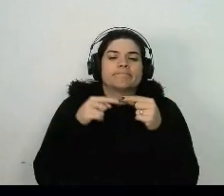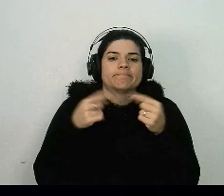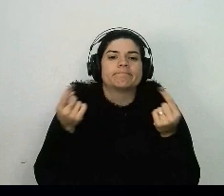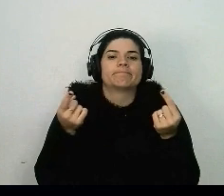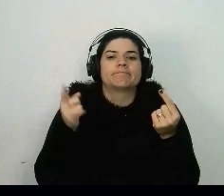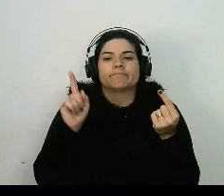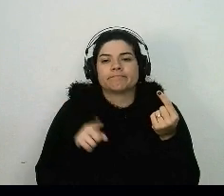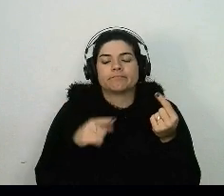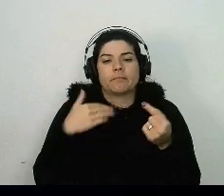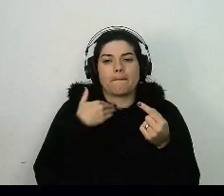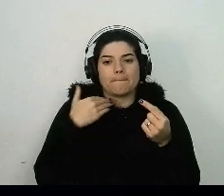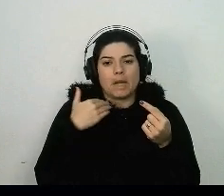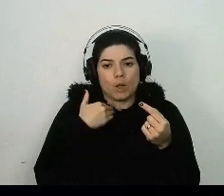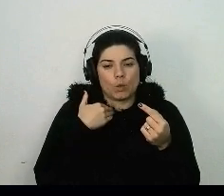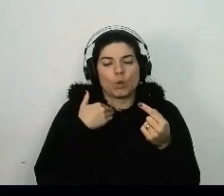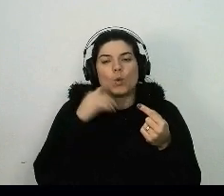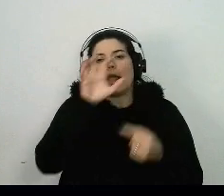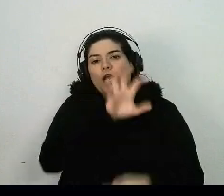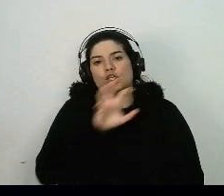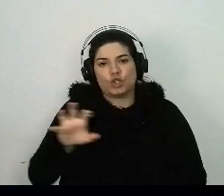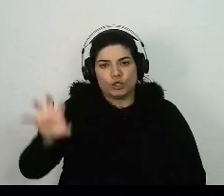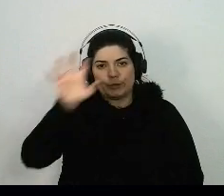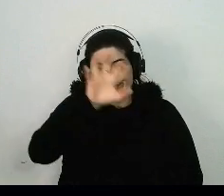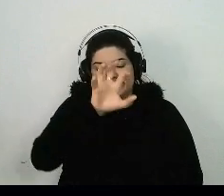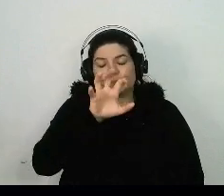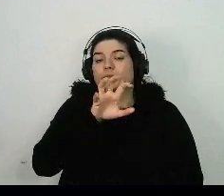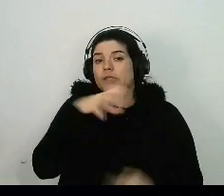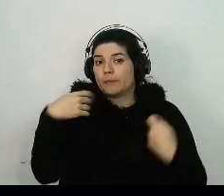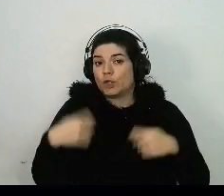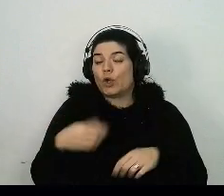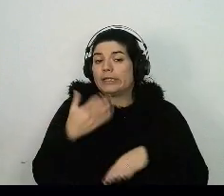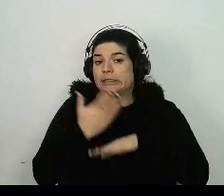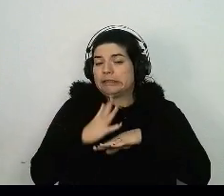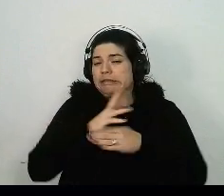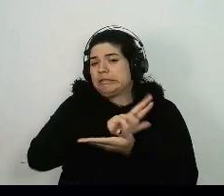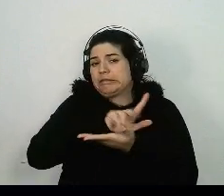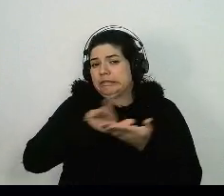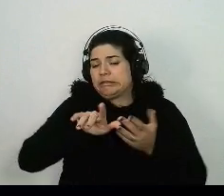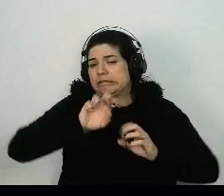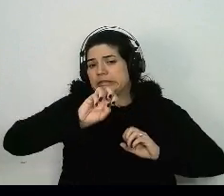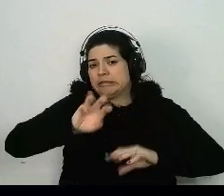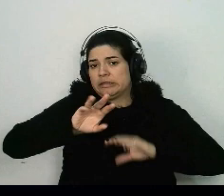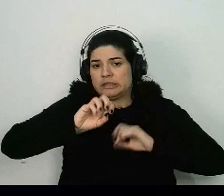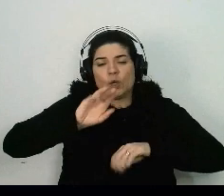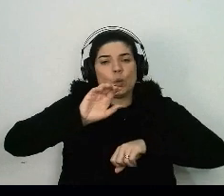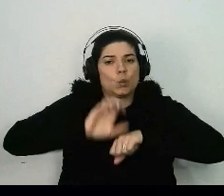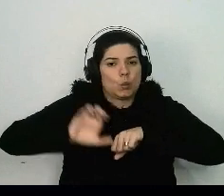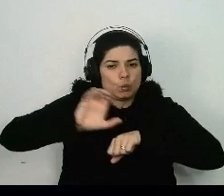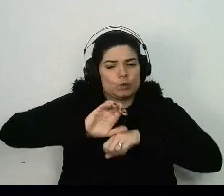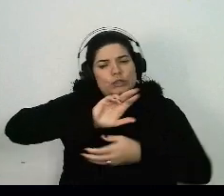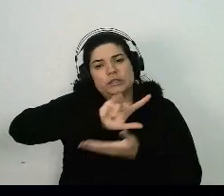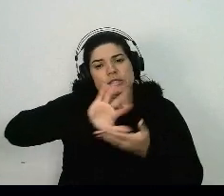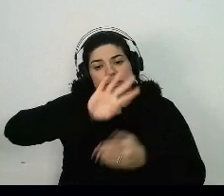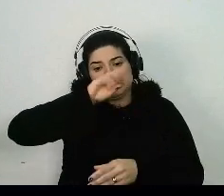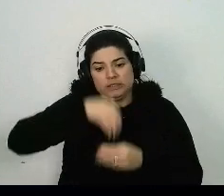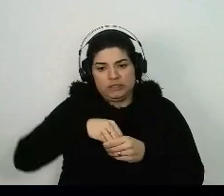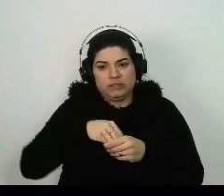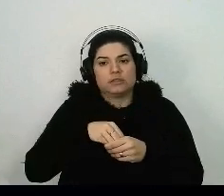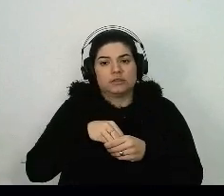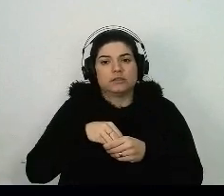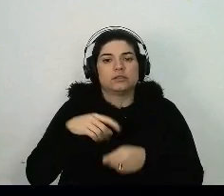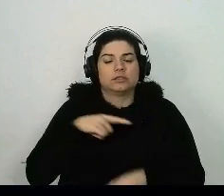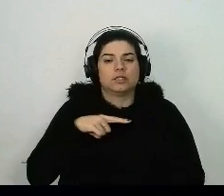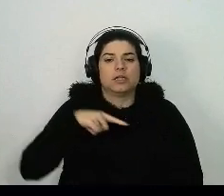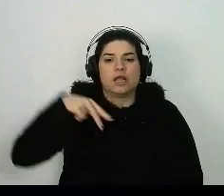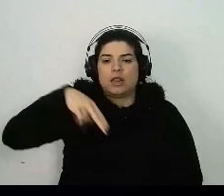Oracle SQL. Nós tivemos que fazer vários treinamentos, várias capacitações. Então, internamente na própria Neon, nós fizemos o